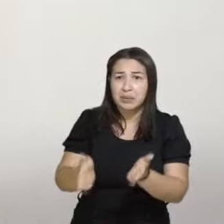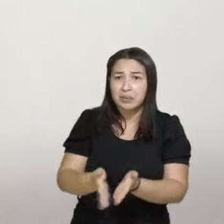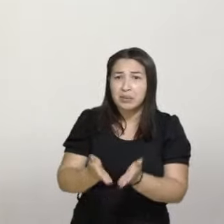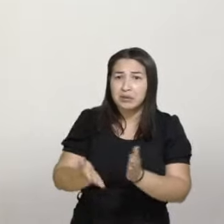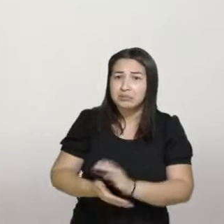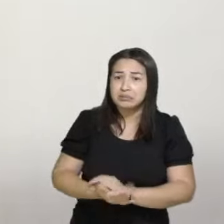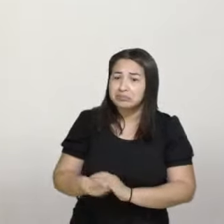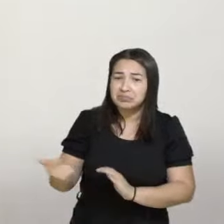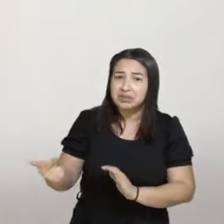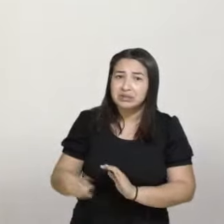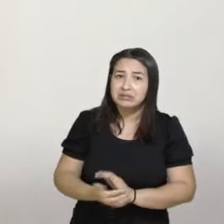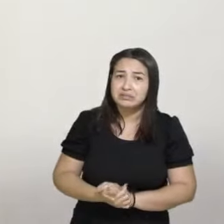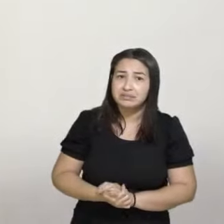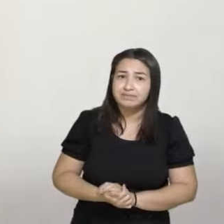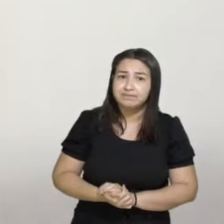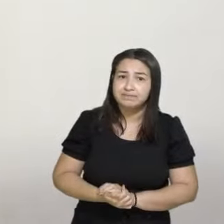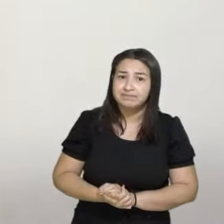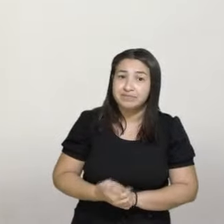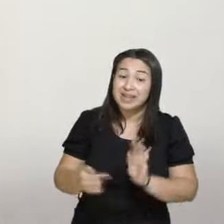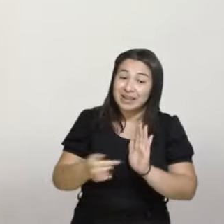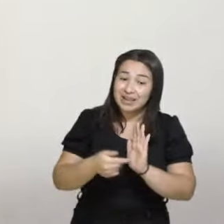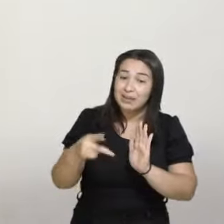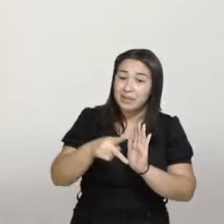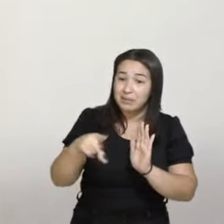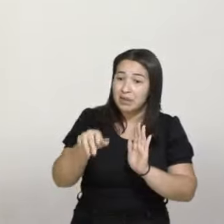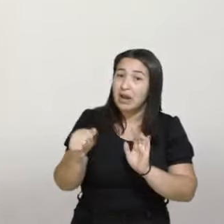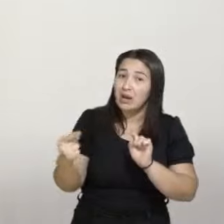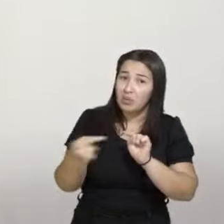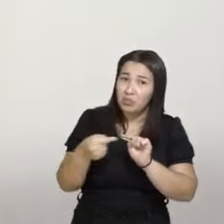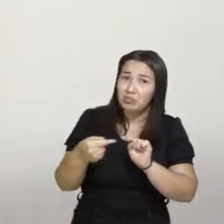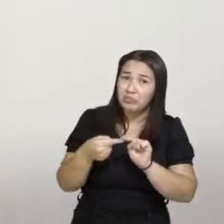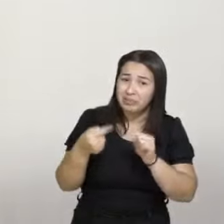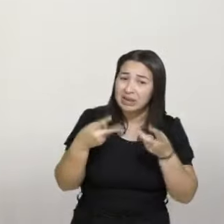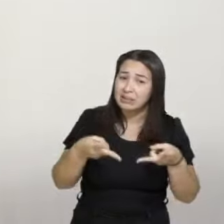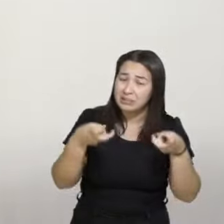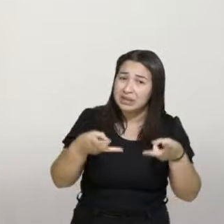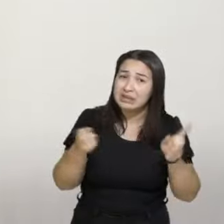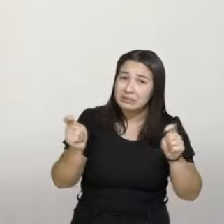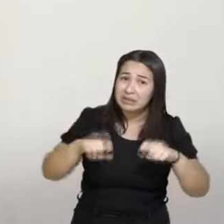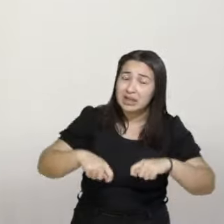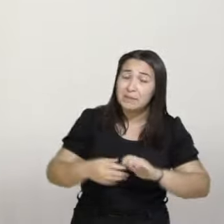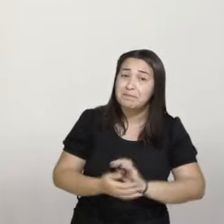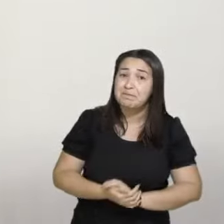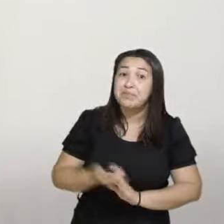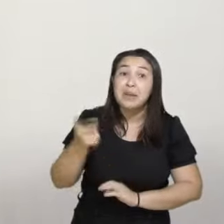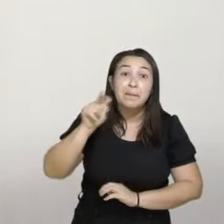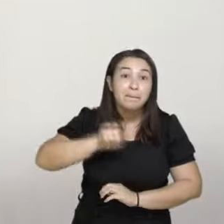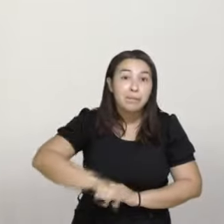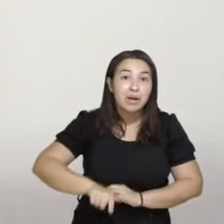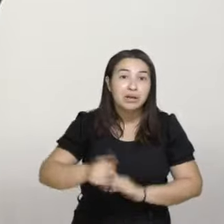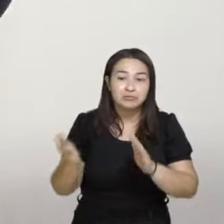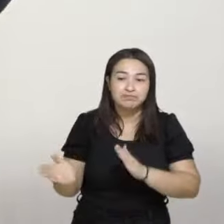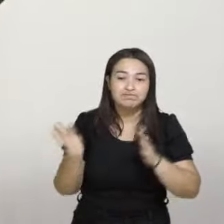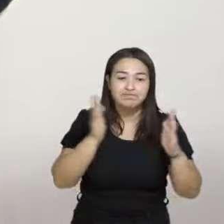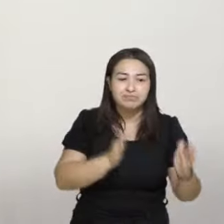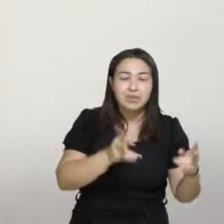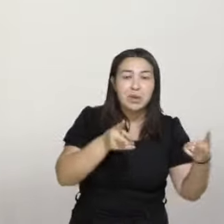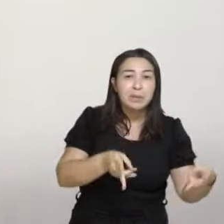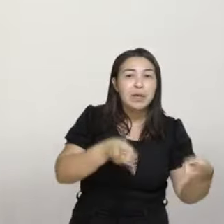precisam. E o PPA reflete essa estratégia. Em contrapartida, o PPA também reflete algo que vem